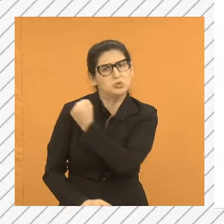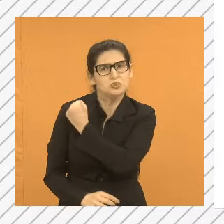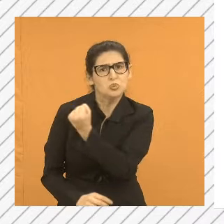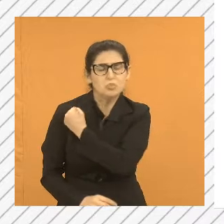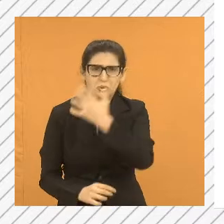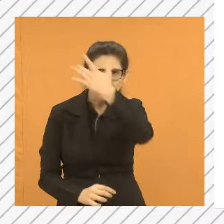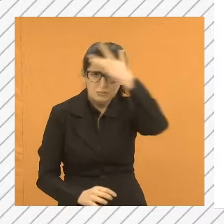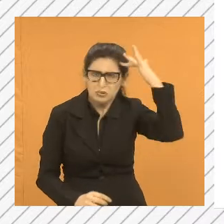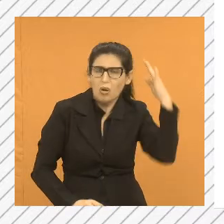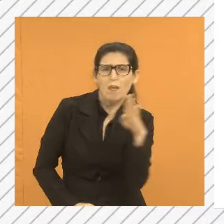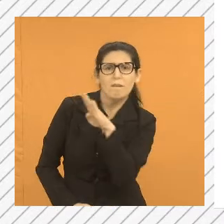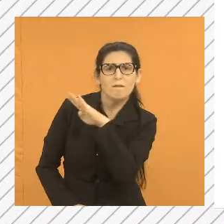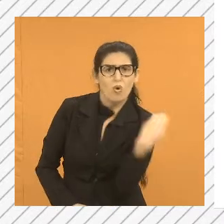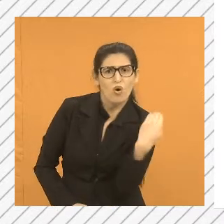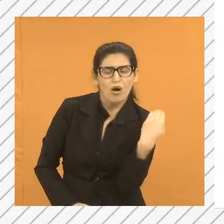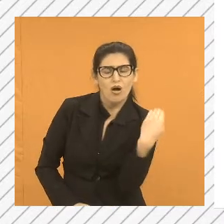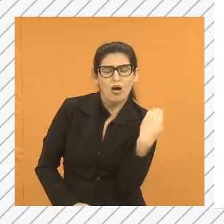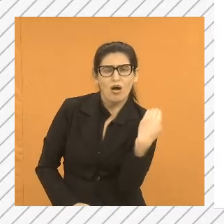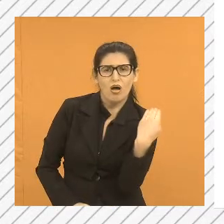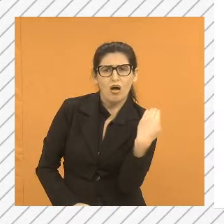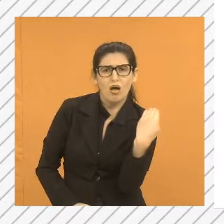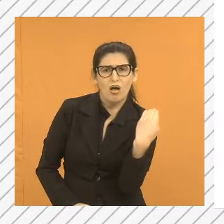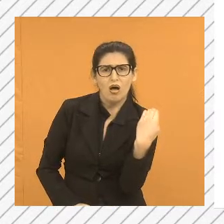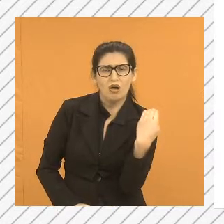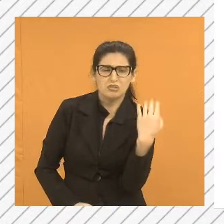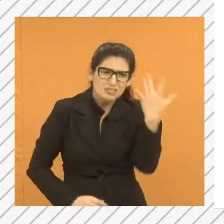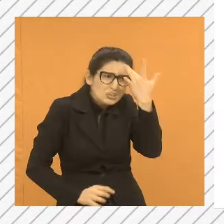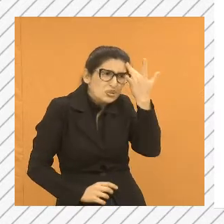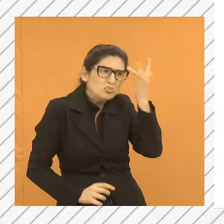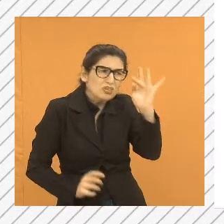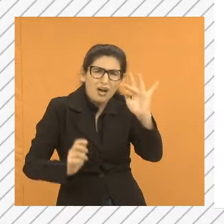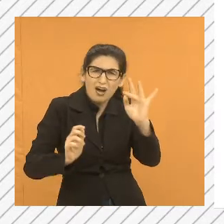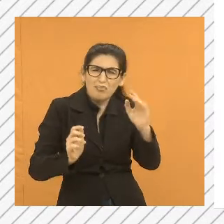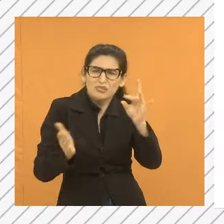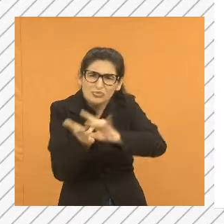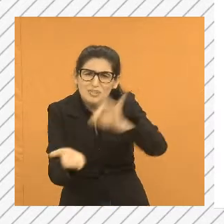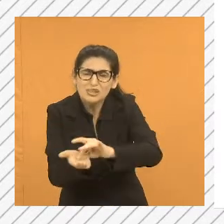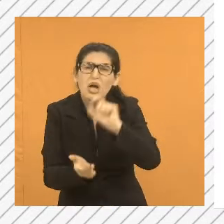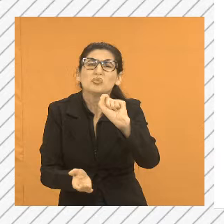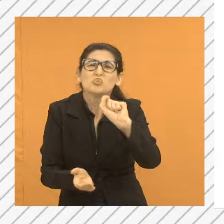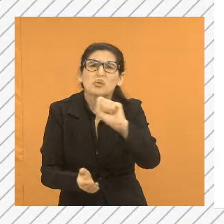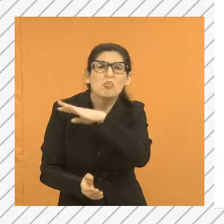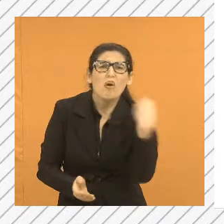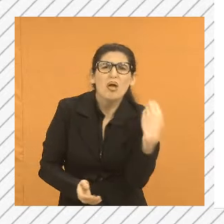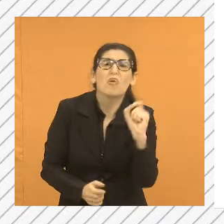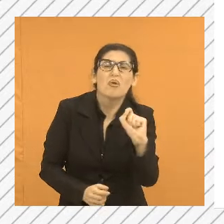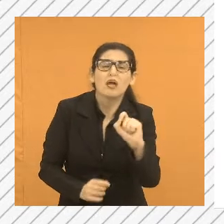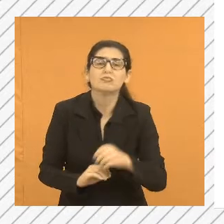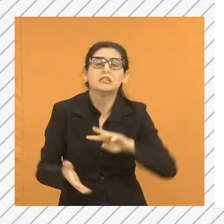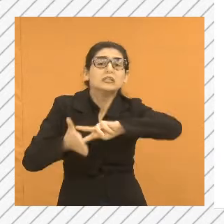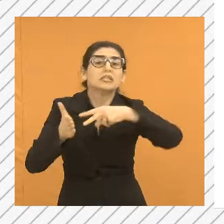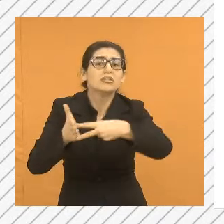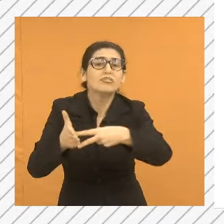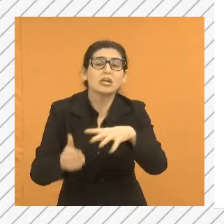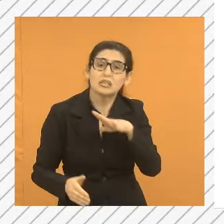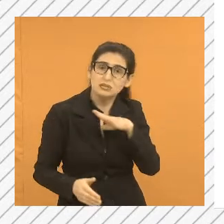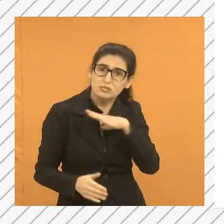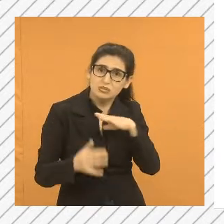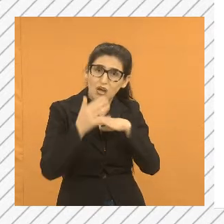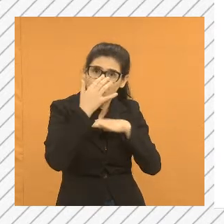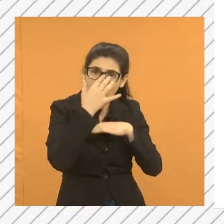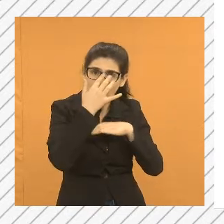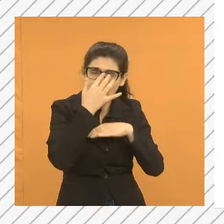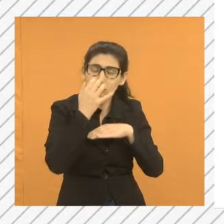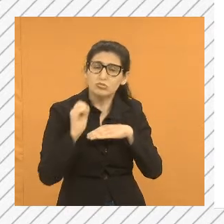de óbitos com causas mal definidas. Isso significa que o município está